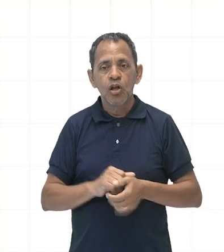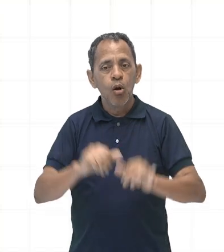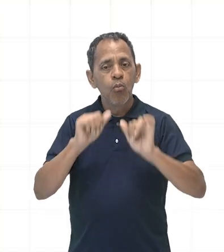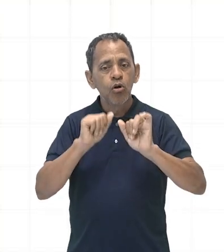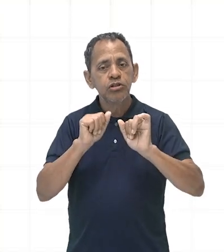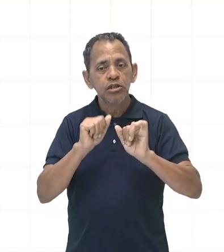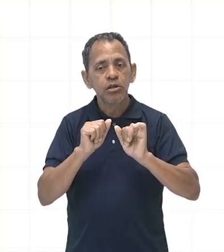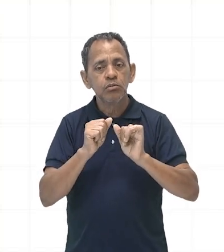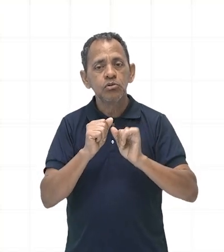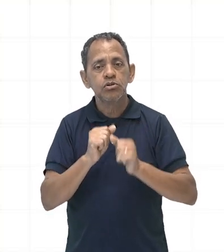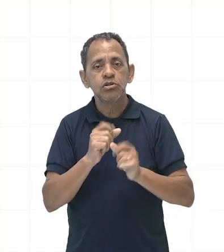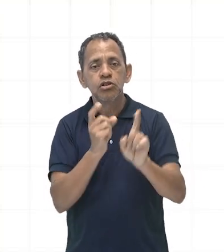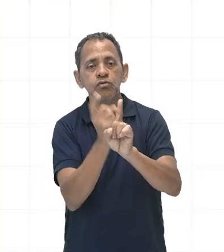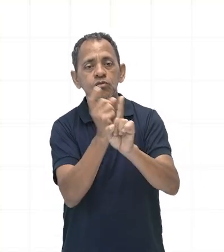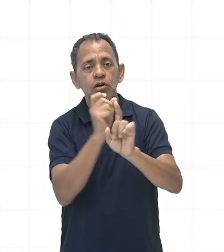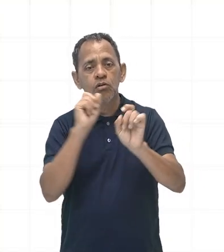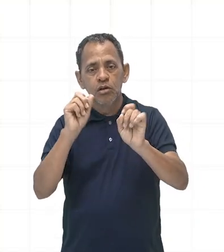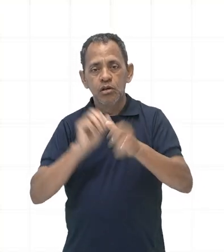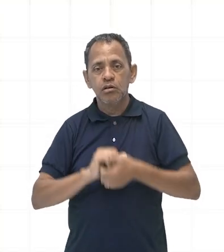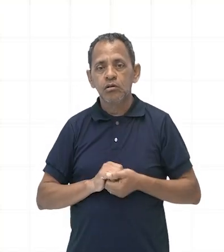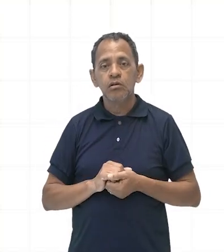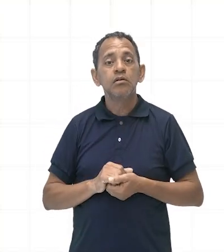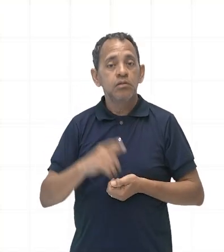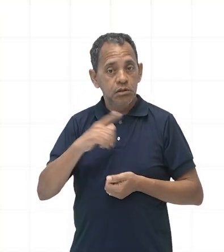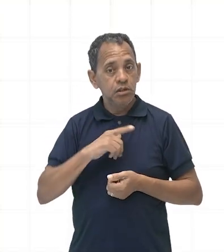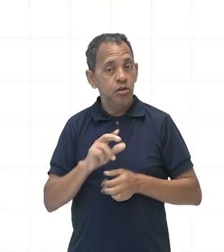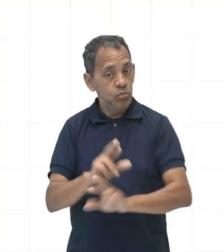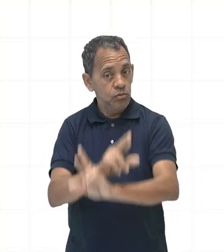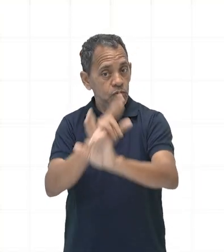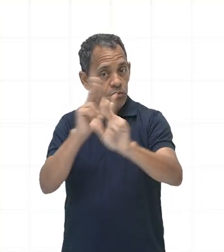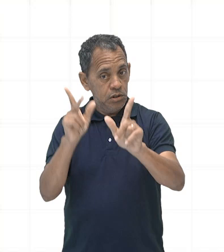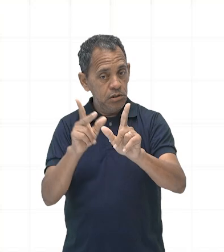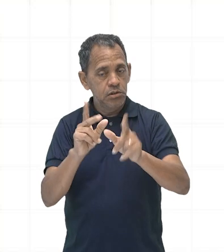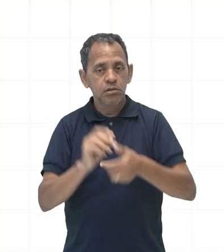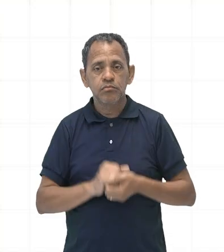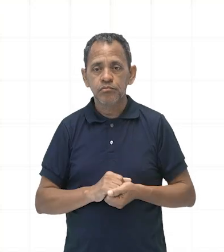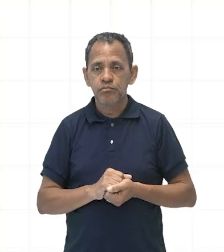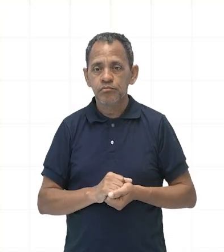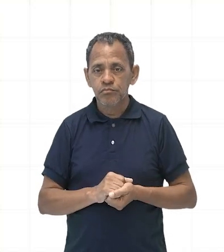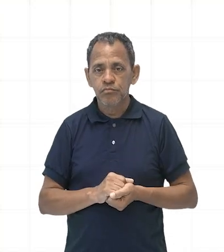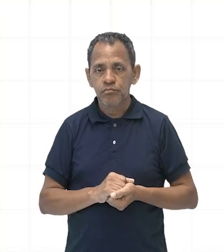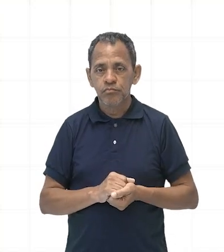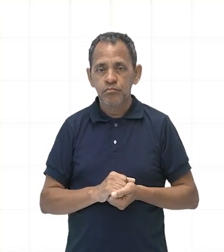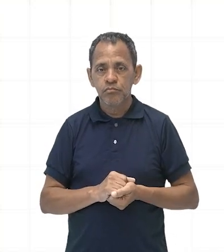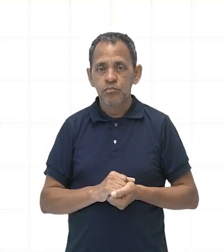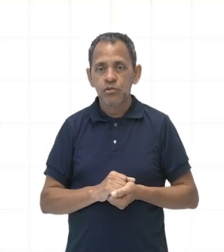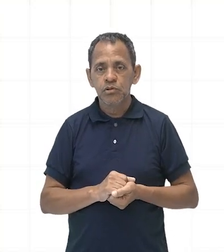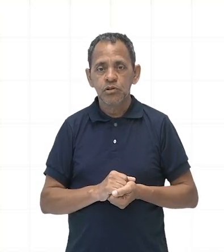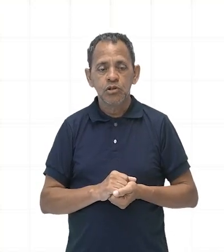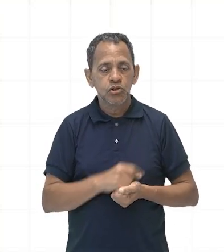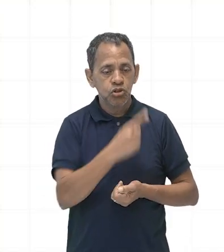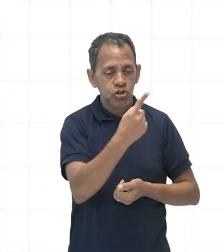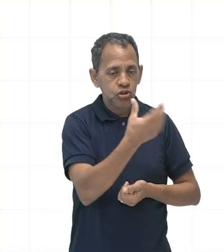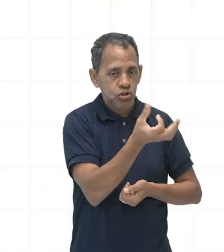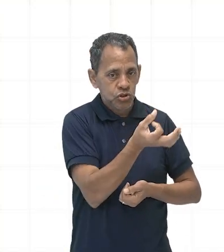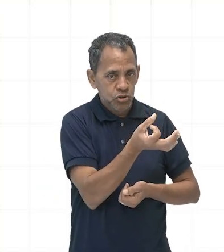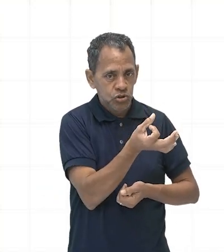podemos identificar que é uma diferença entre dois quadrados, pois 16x²